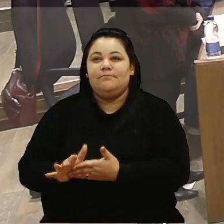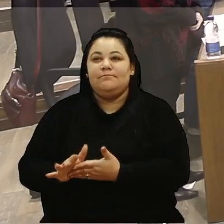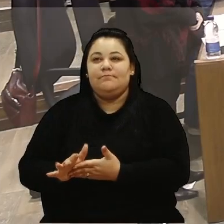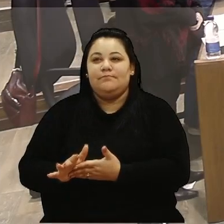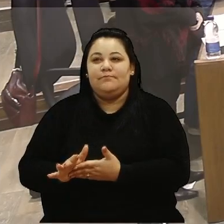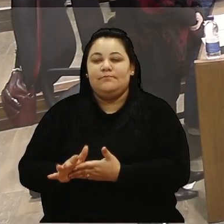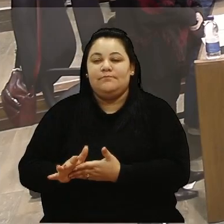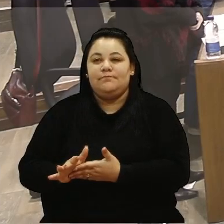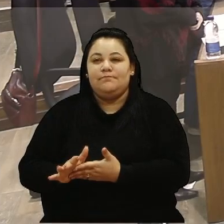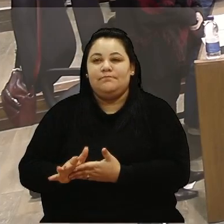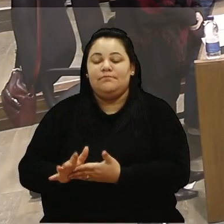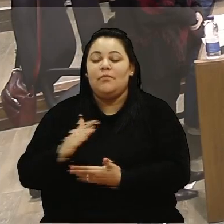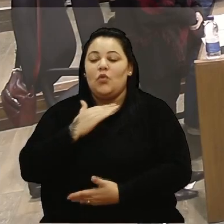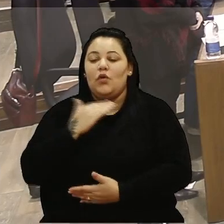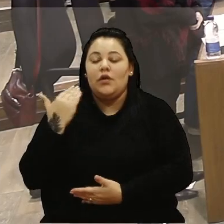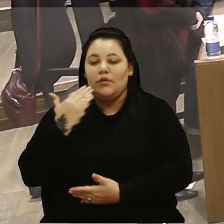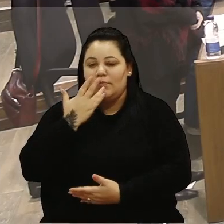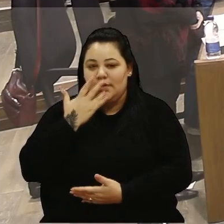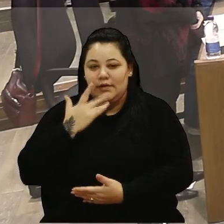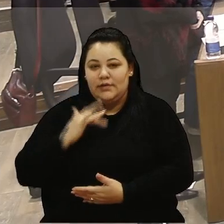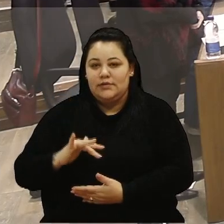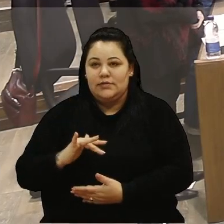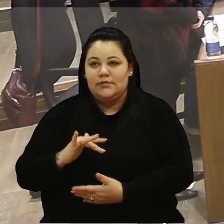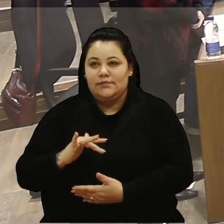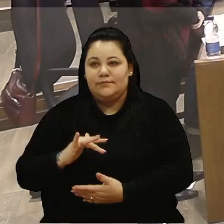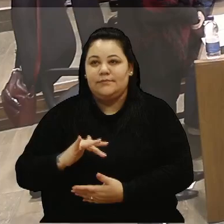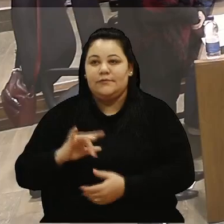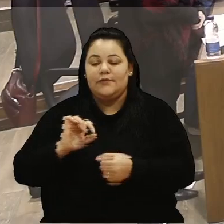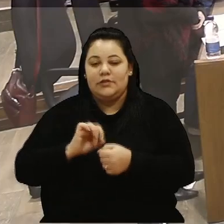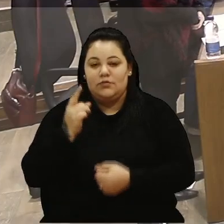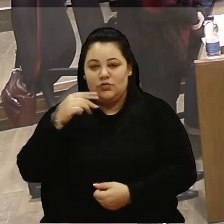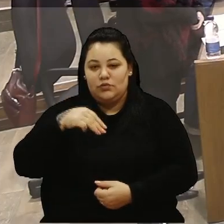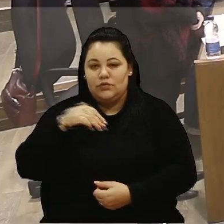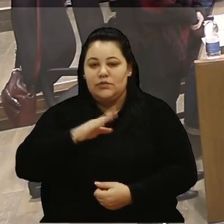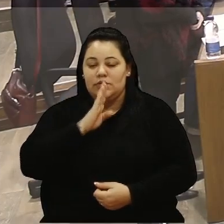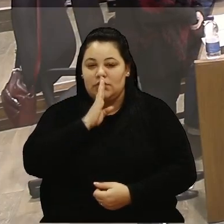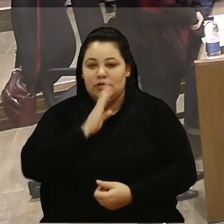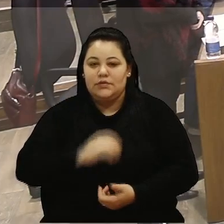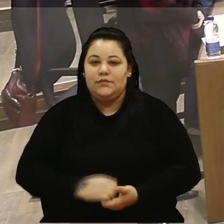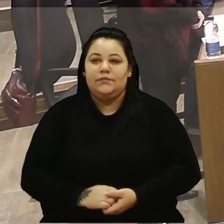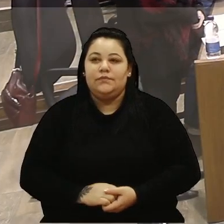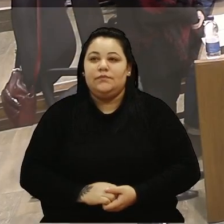uma criança, ferindo outras, então faremos sim esse minuto de silêncio. Obrigado, presidente.